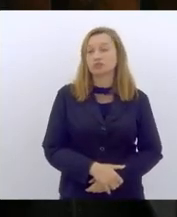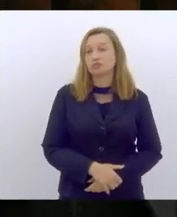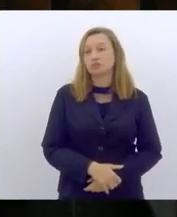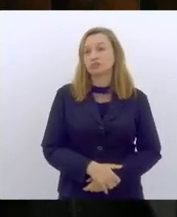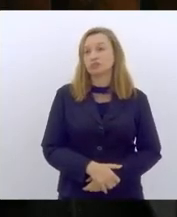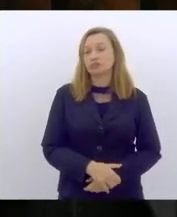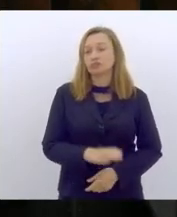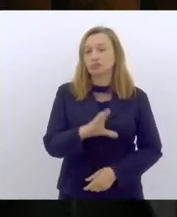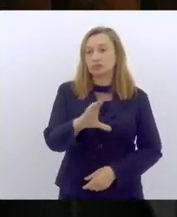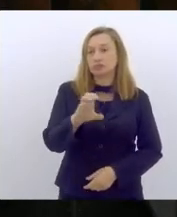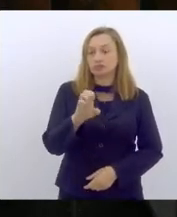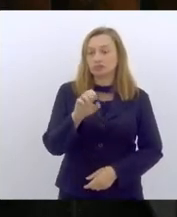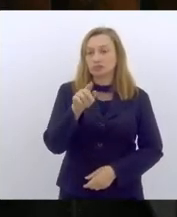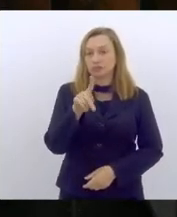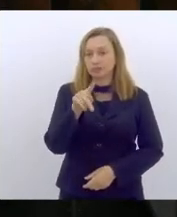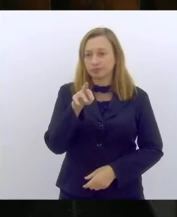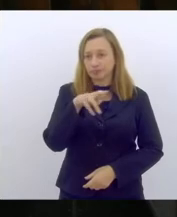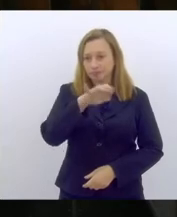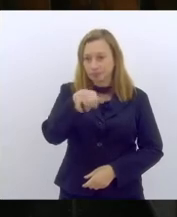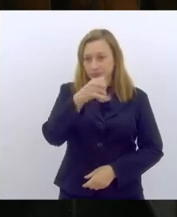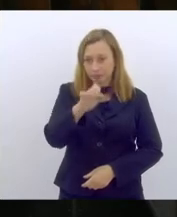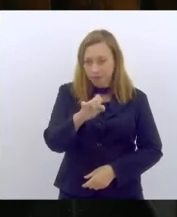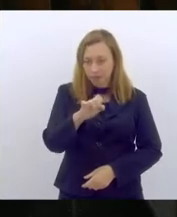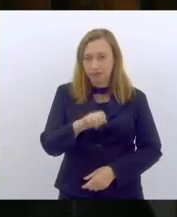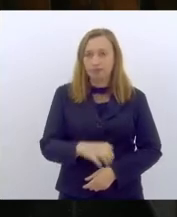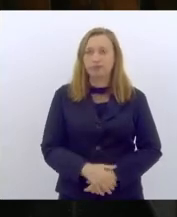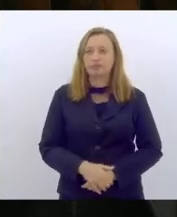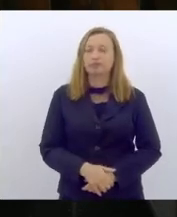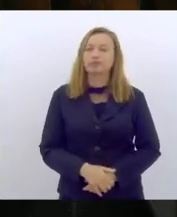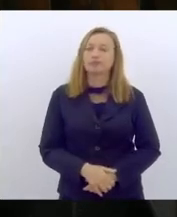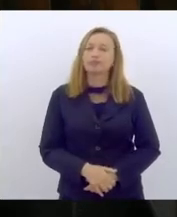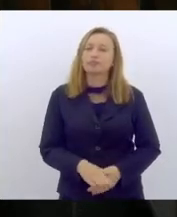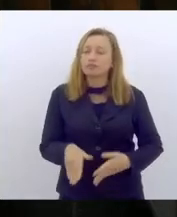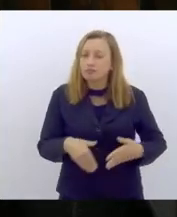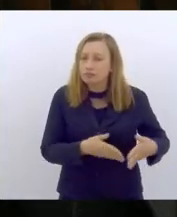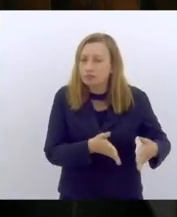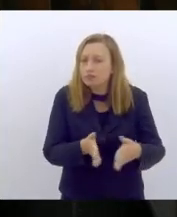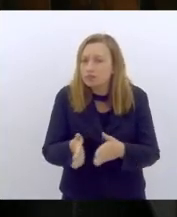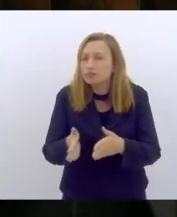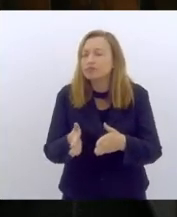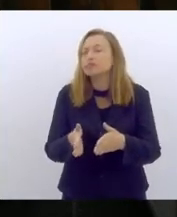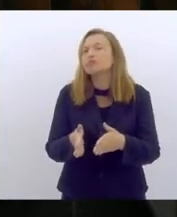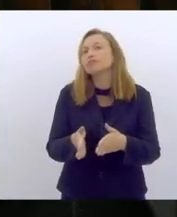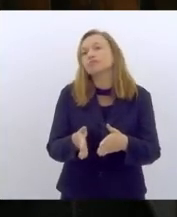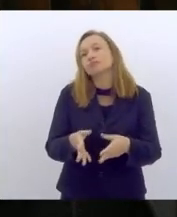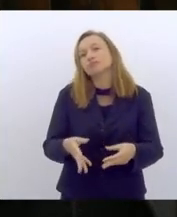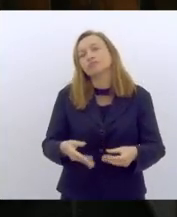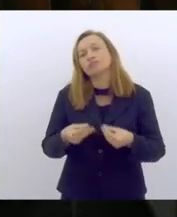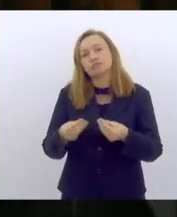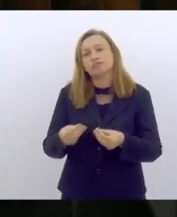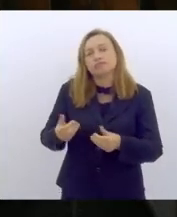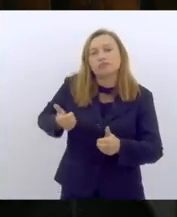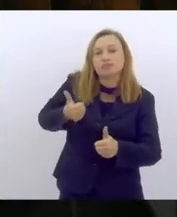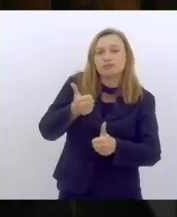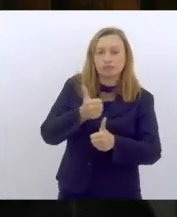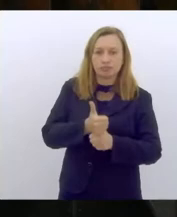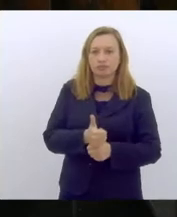dar ceperj um falante um viés que substituísse